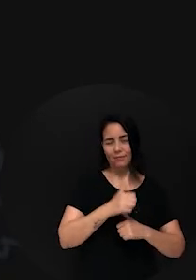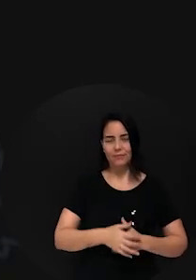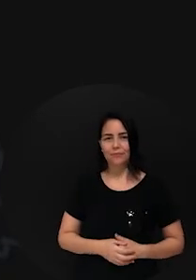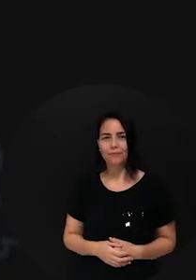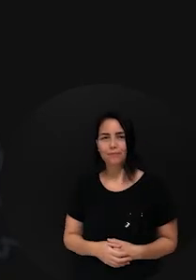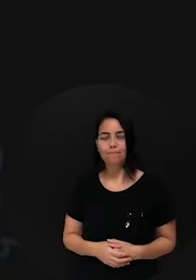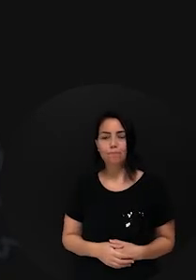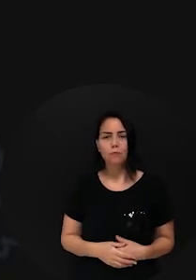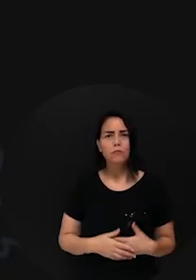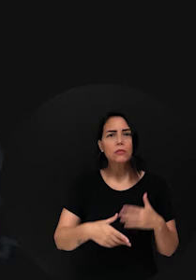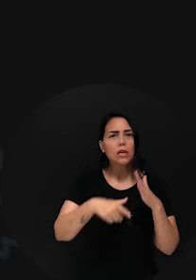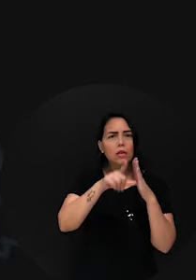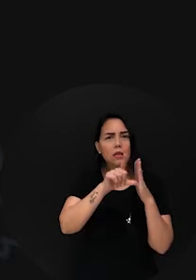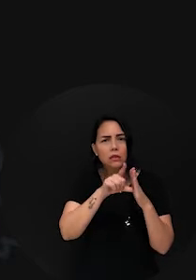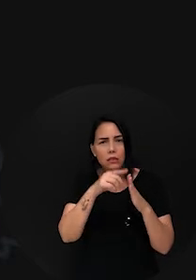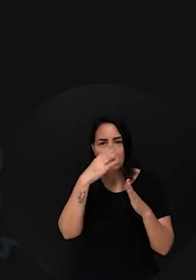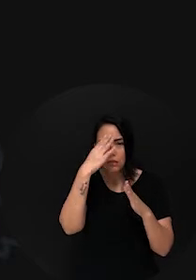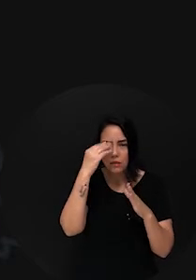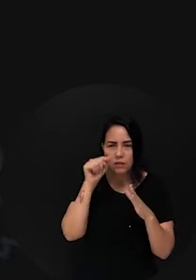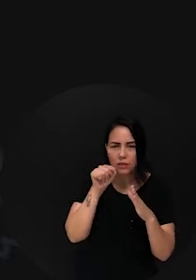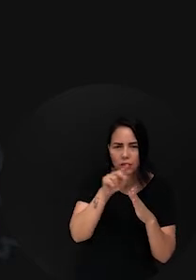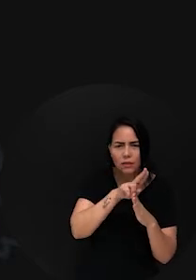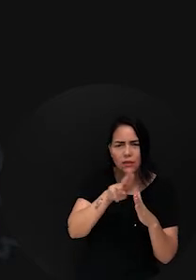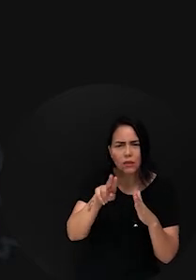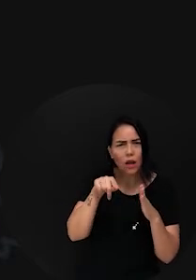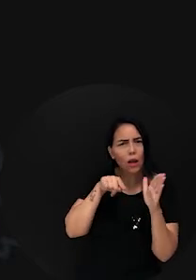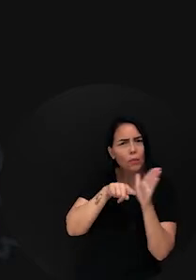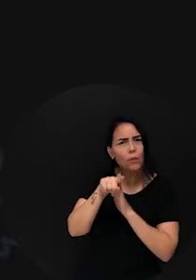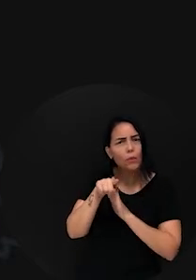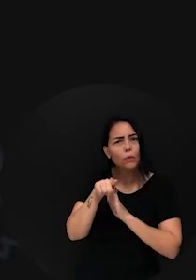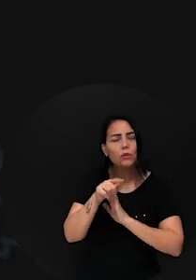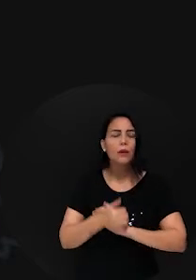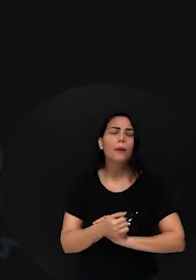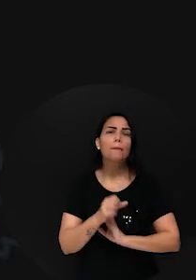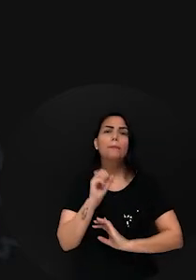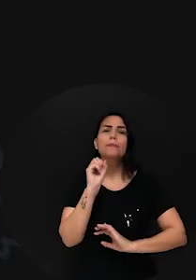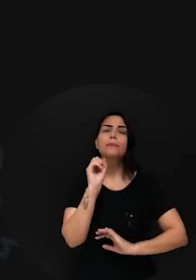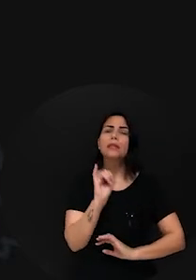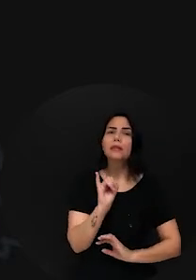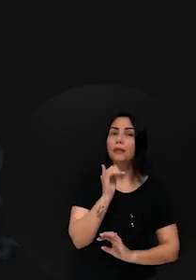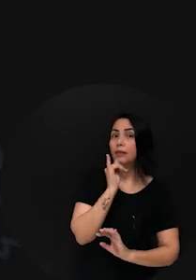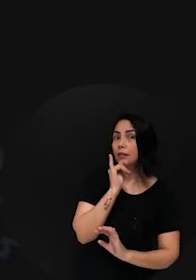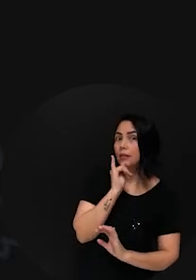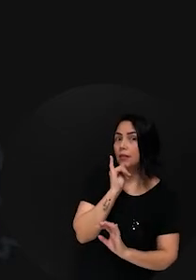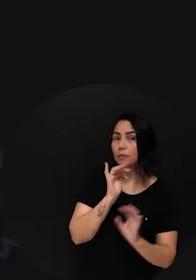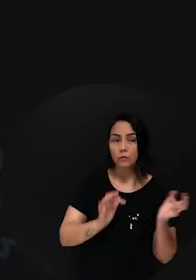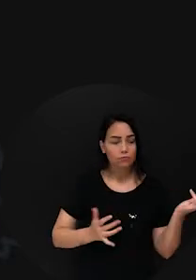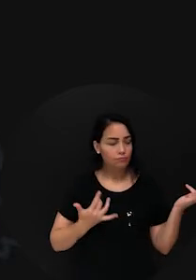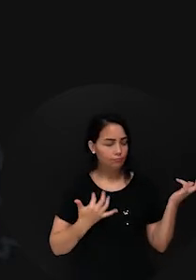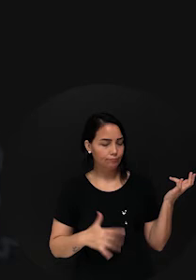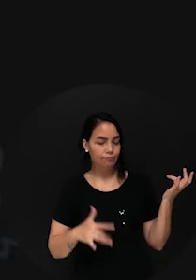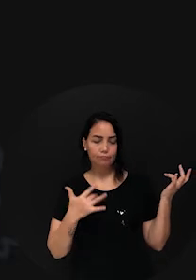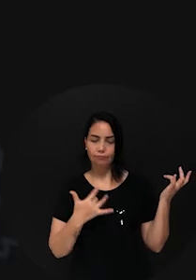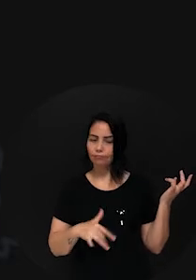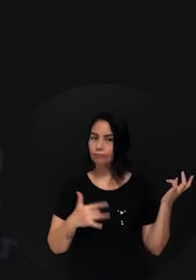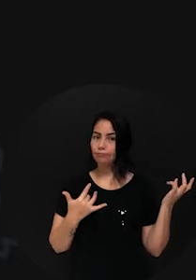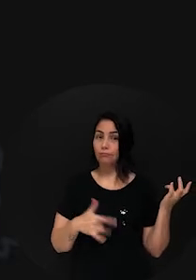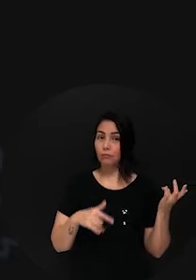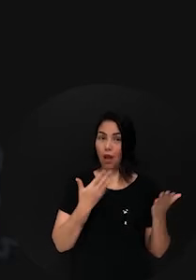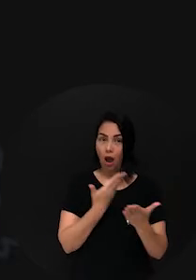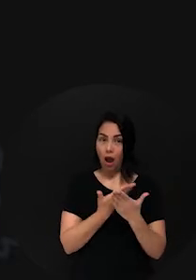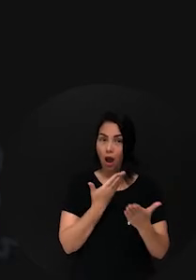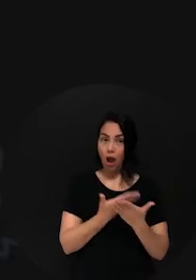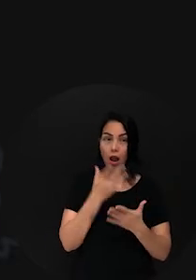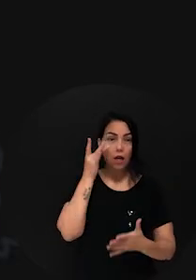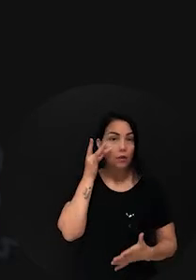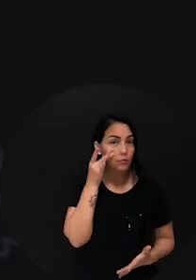Antes a gente pulou uma pergunta ali, Ângela, que passou, que foi se os instrumentos de cordas estão com aulas presenciais. Tá?